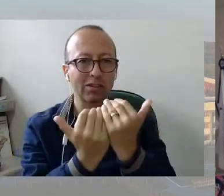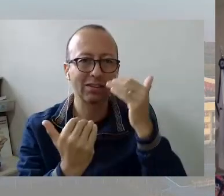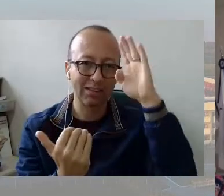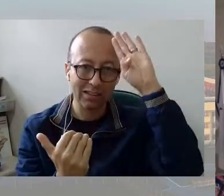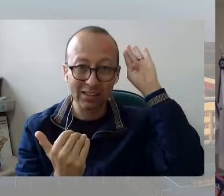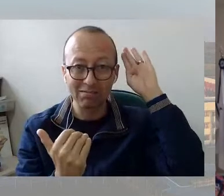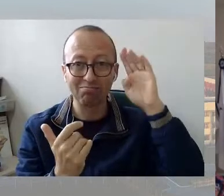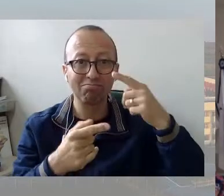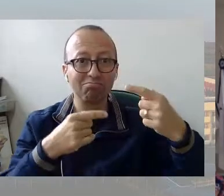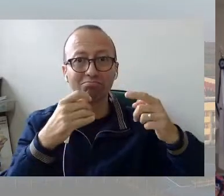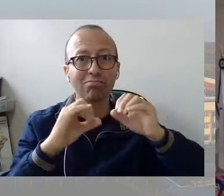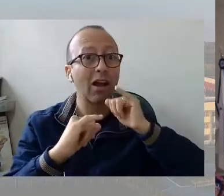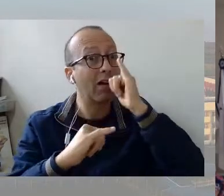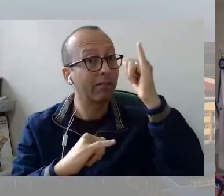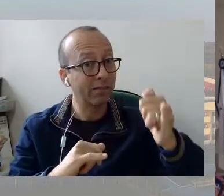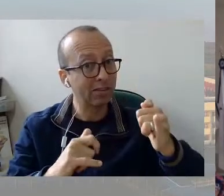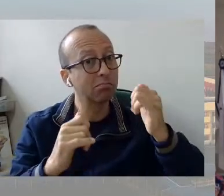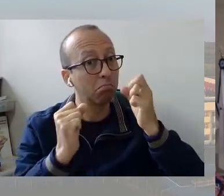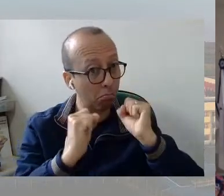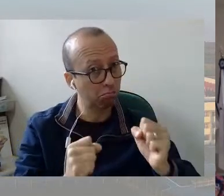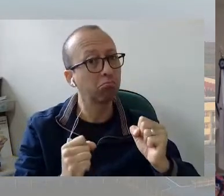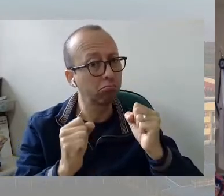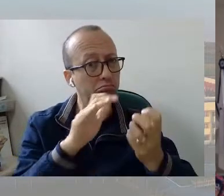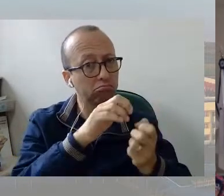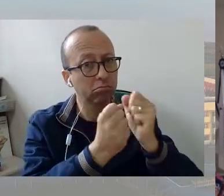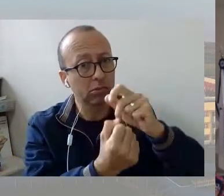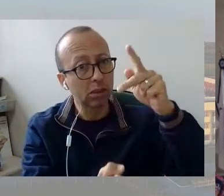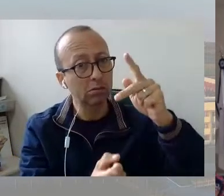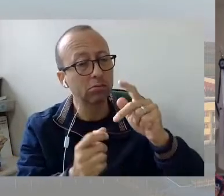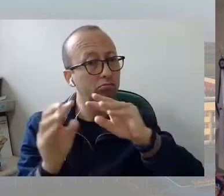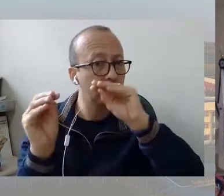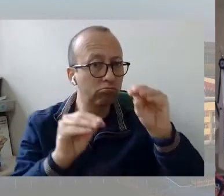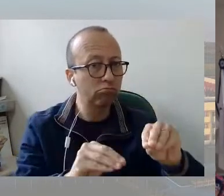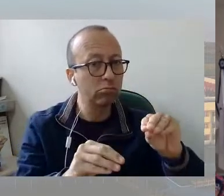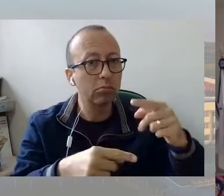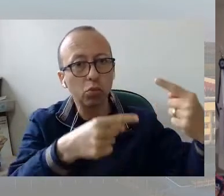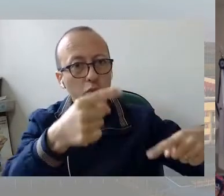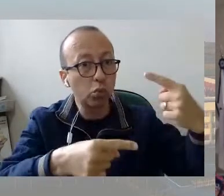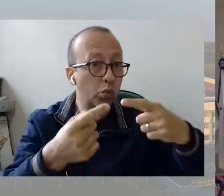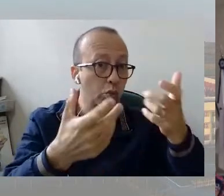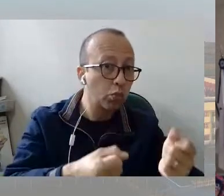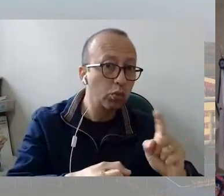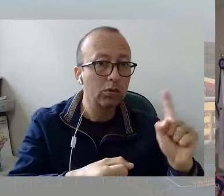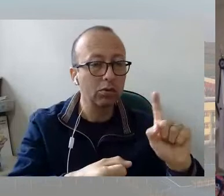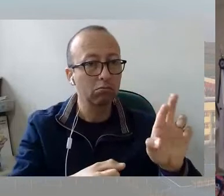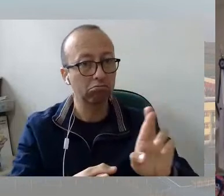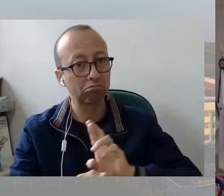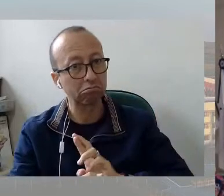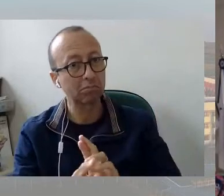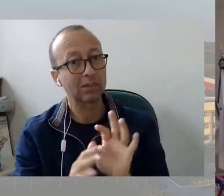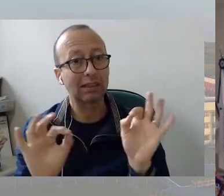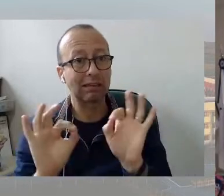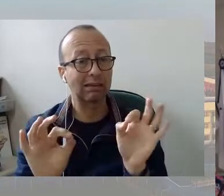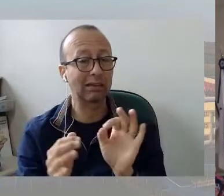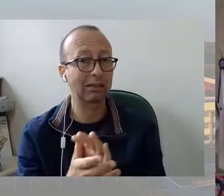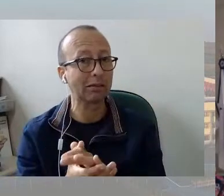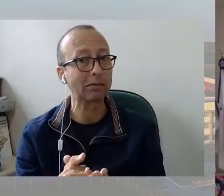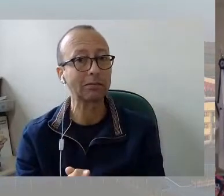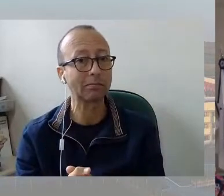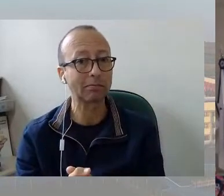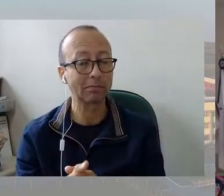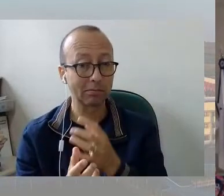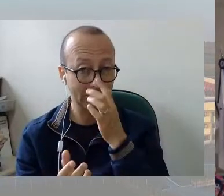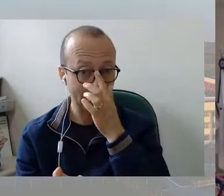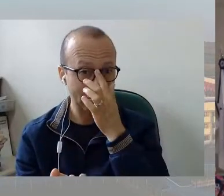que os dois candidatos que tenham trazido até agora, que é o campus de Alegrete e o campus de Caçapava, tenham feito um